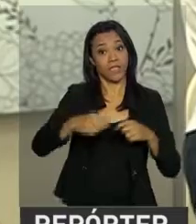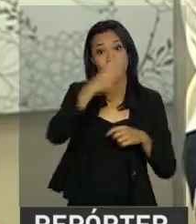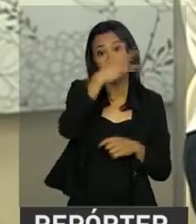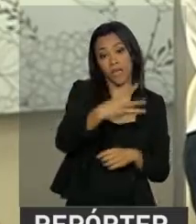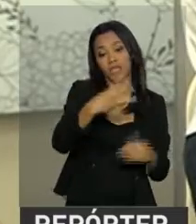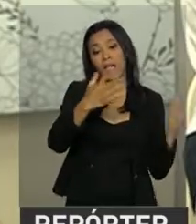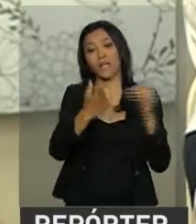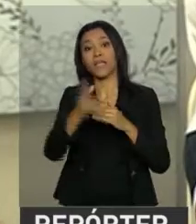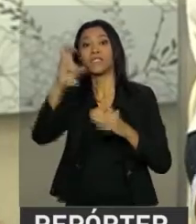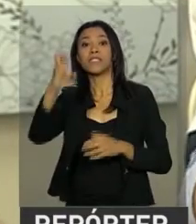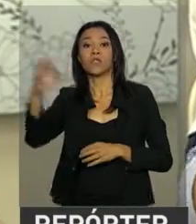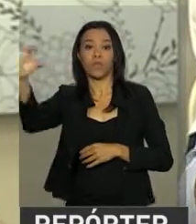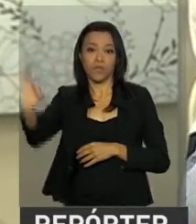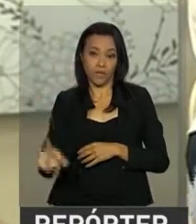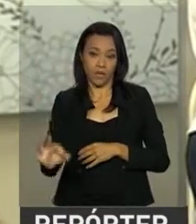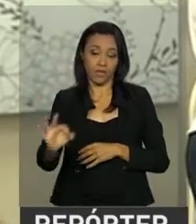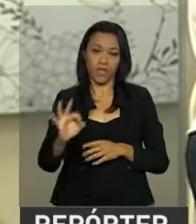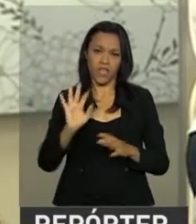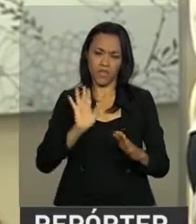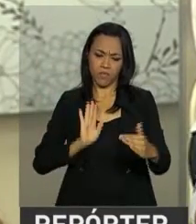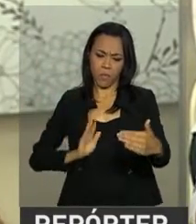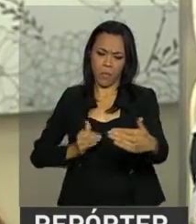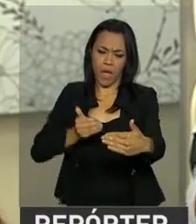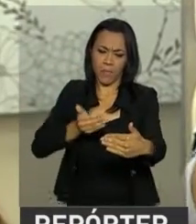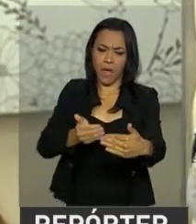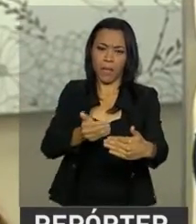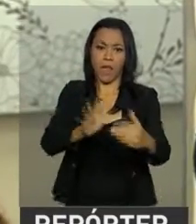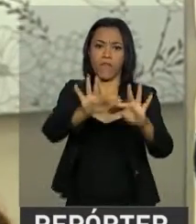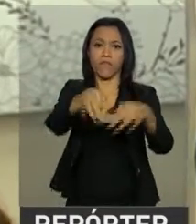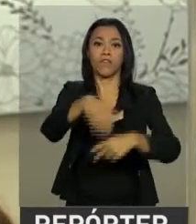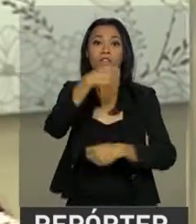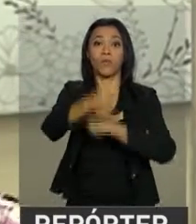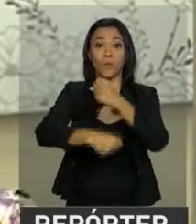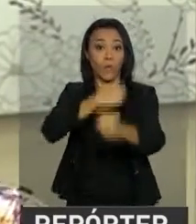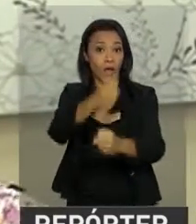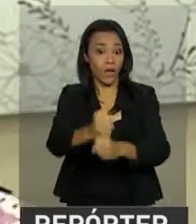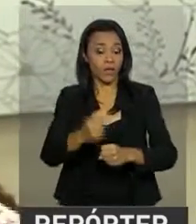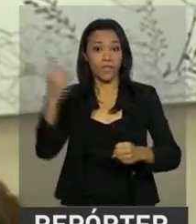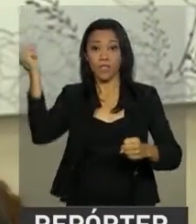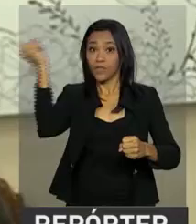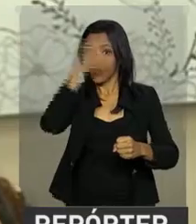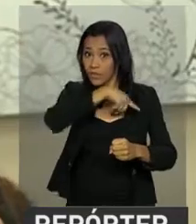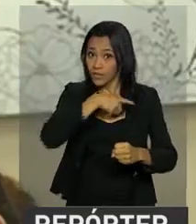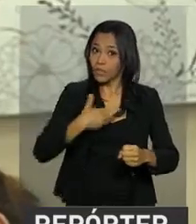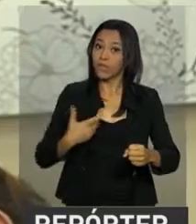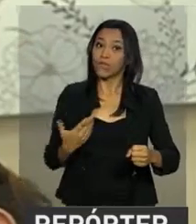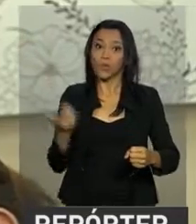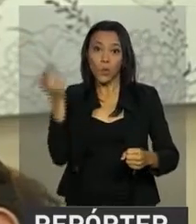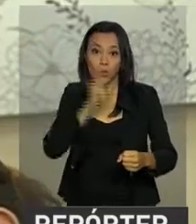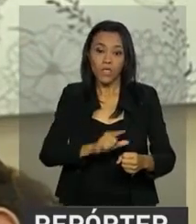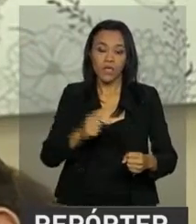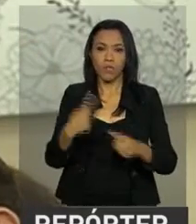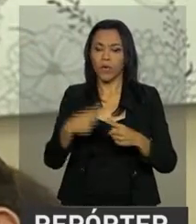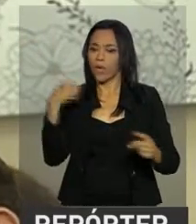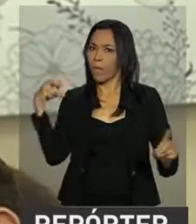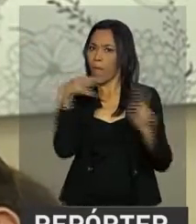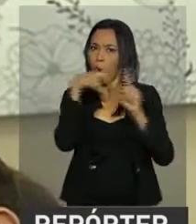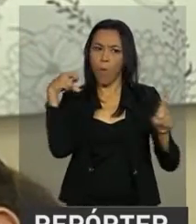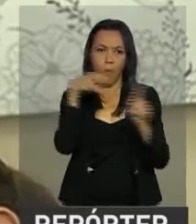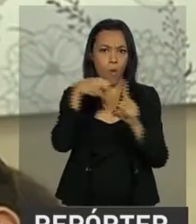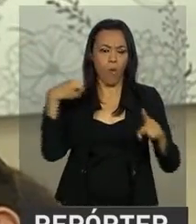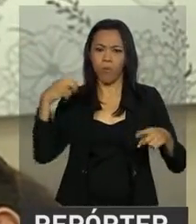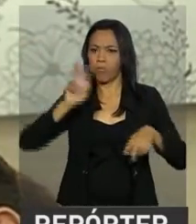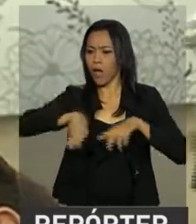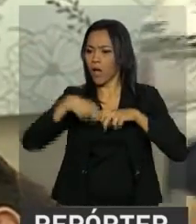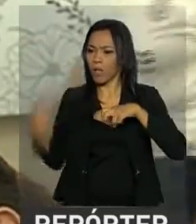3% a 5%. E quando chega o final do ano, fica ainda mais difícil para fechar essa conta. Os acidentes aumentam e as